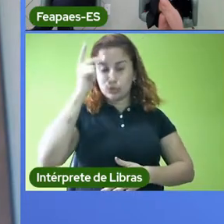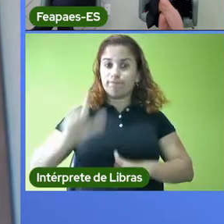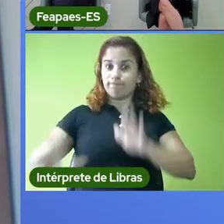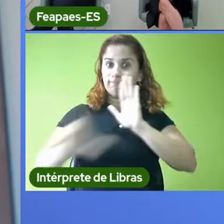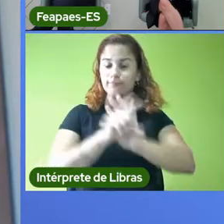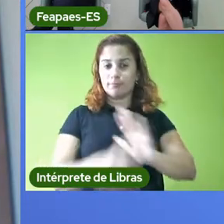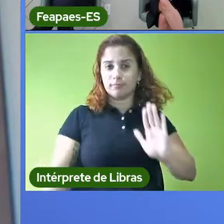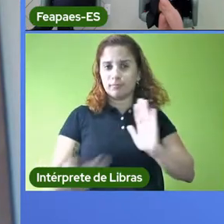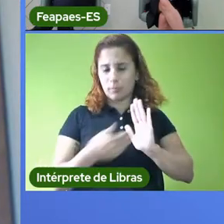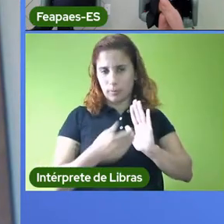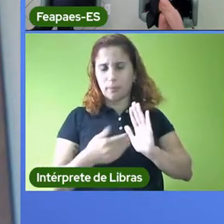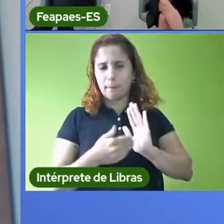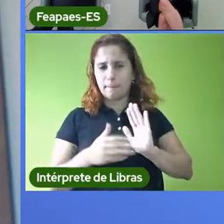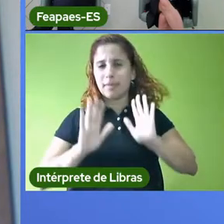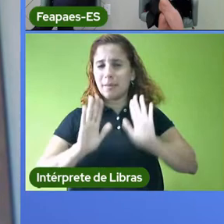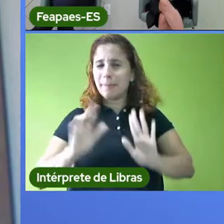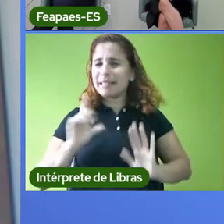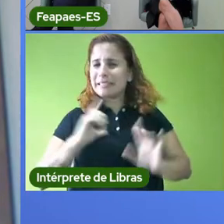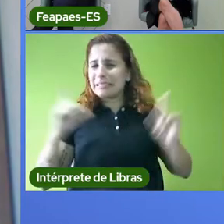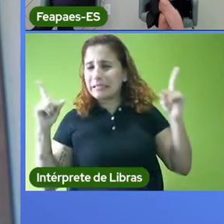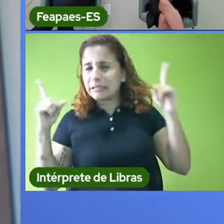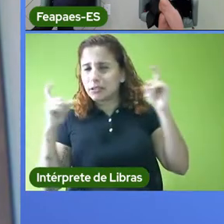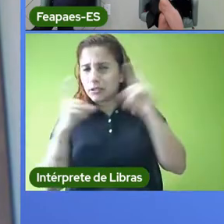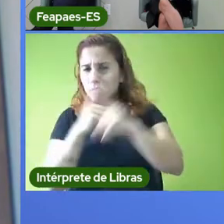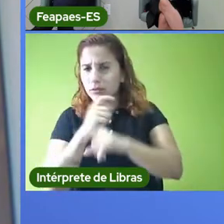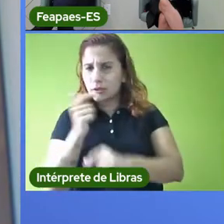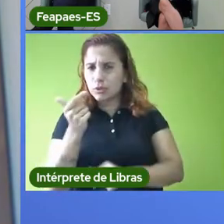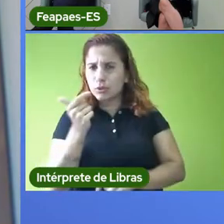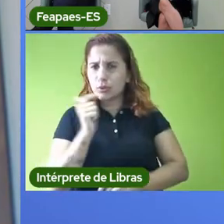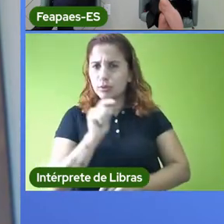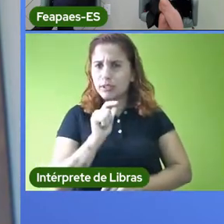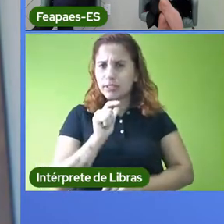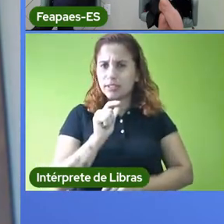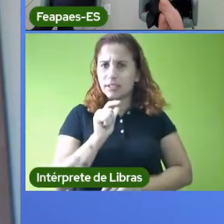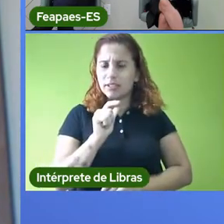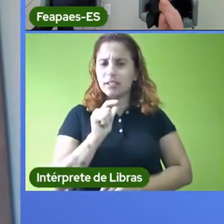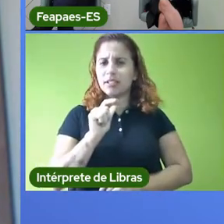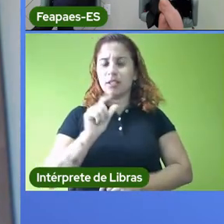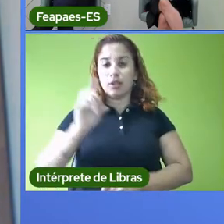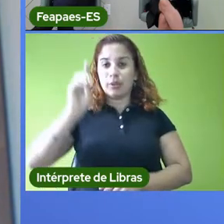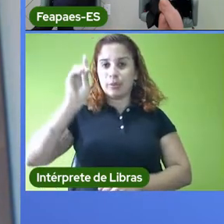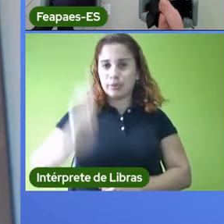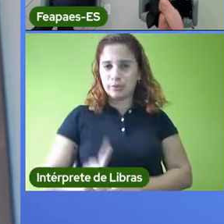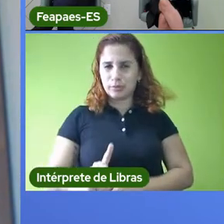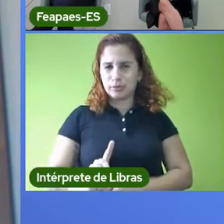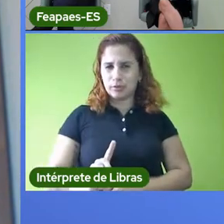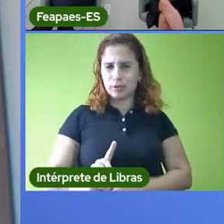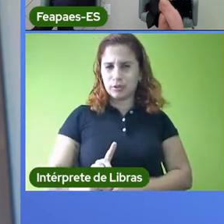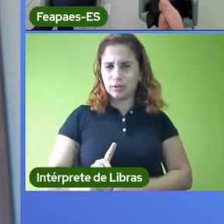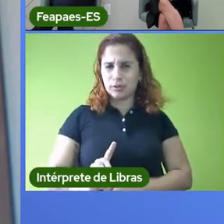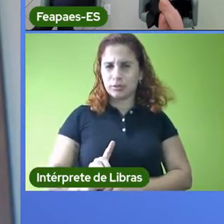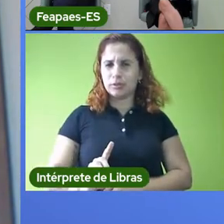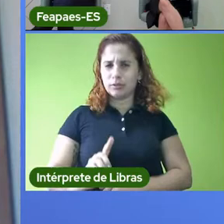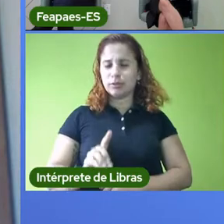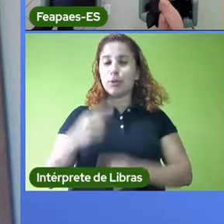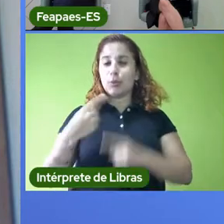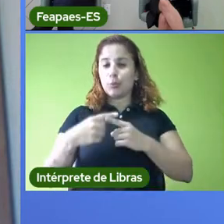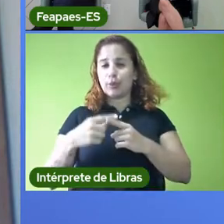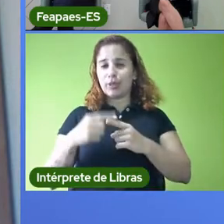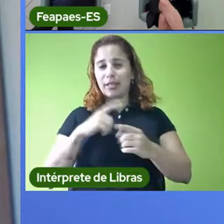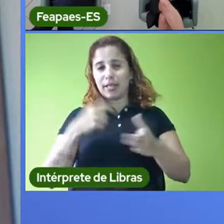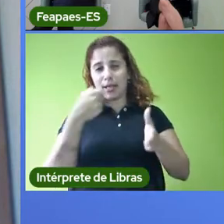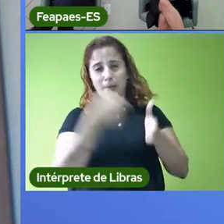têm dificuldades de converter esses direitos, pelas barreiras que elas enfrentam,